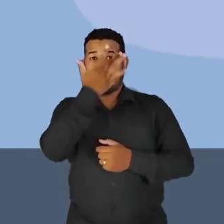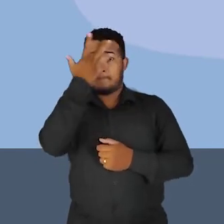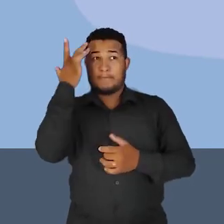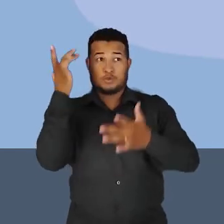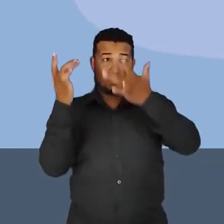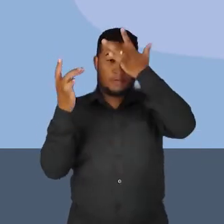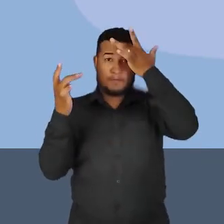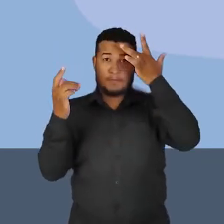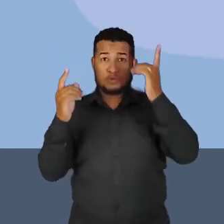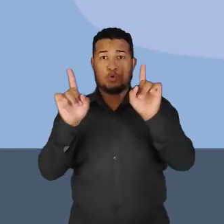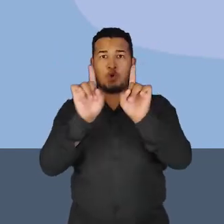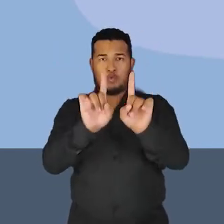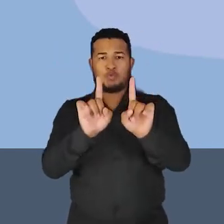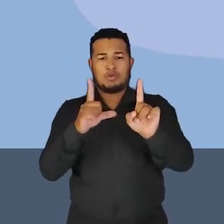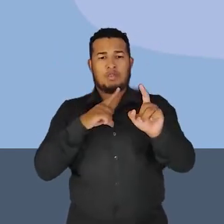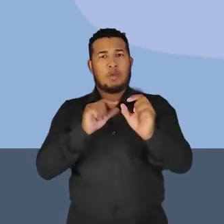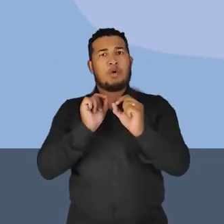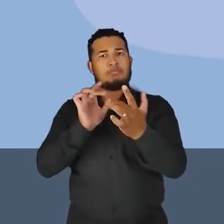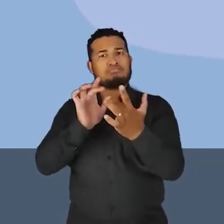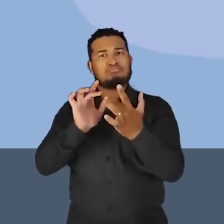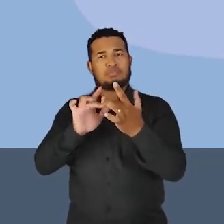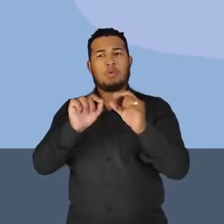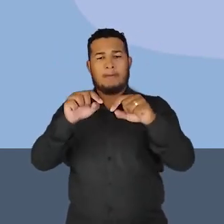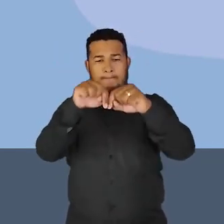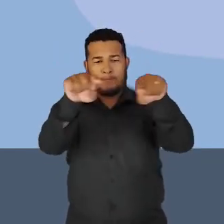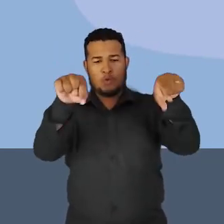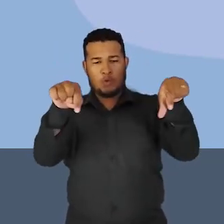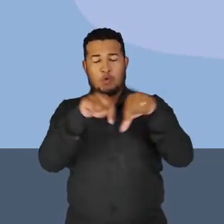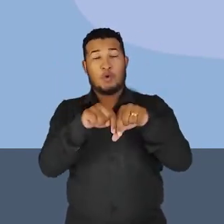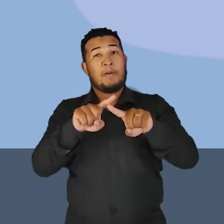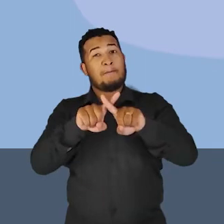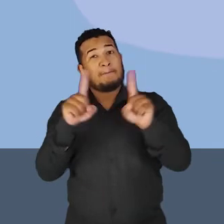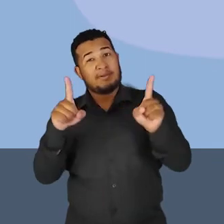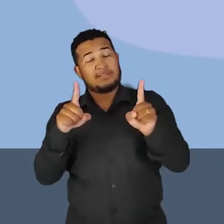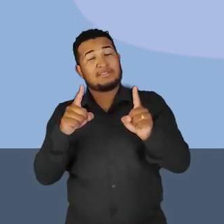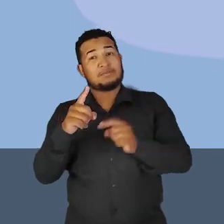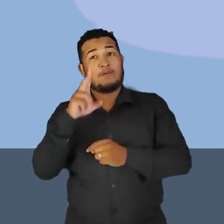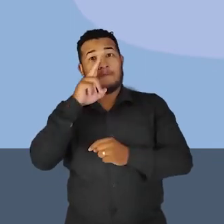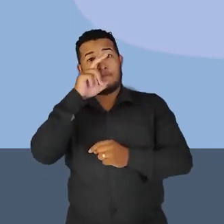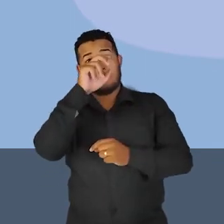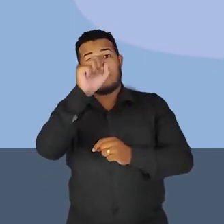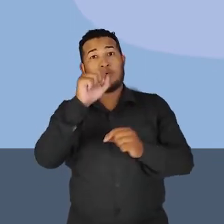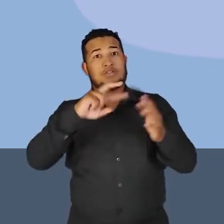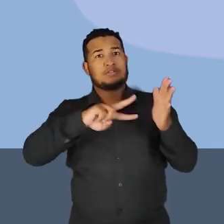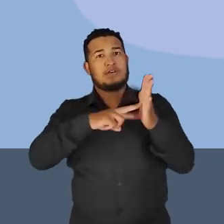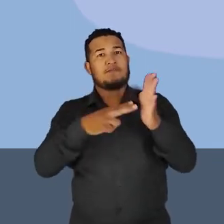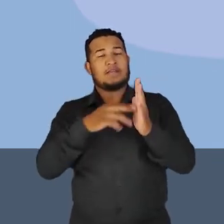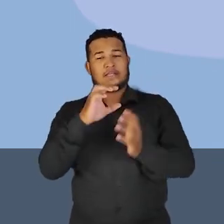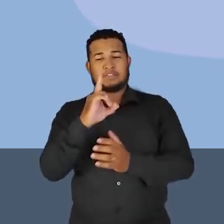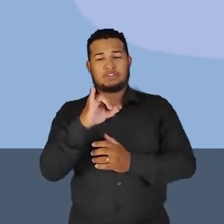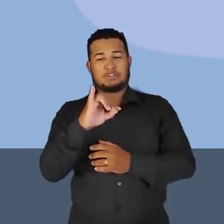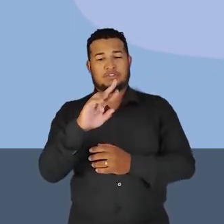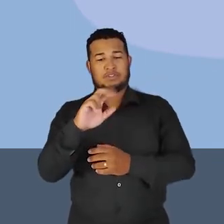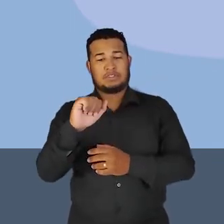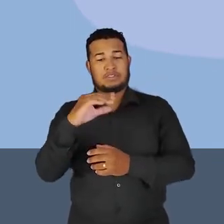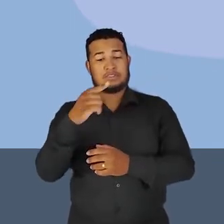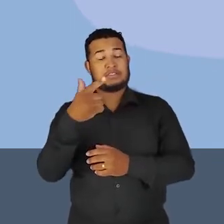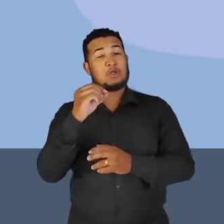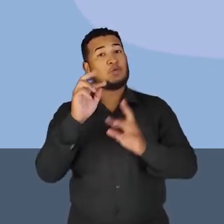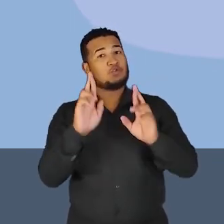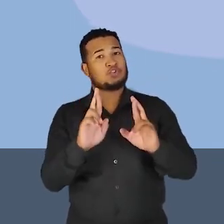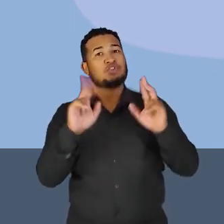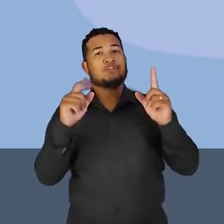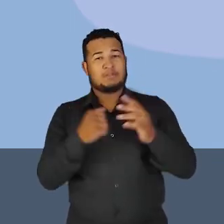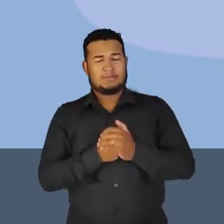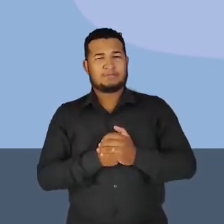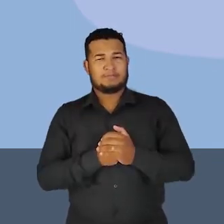pessoas interagindo sobre um bloco. No entanto, agora, estas forças estão em direções diferentes. Vamos